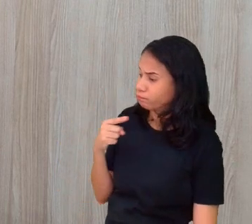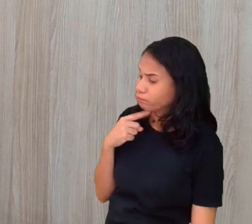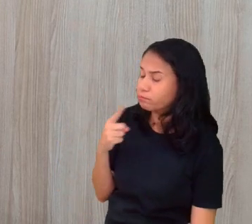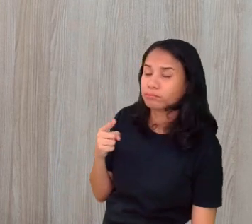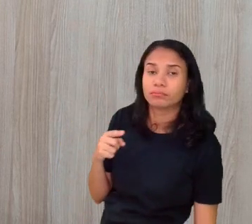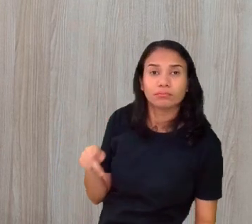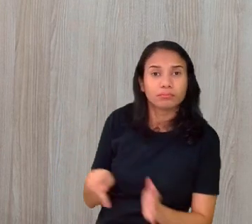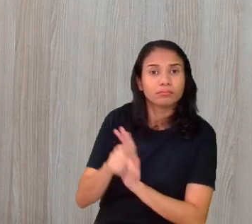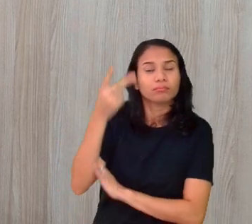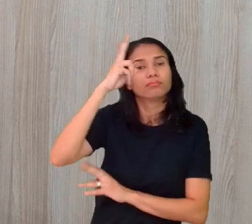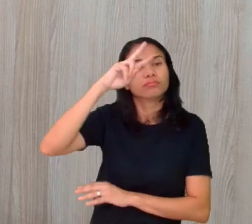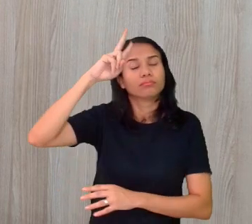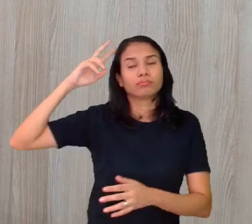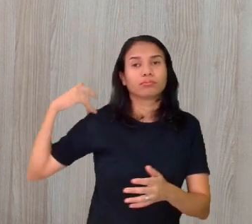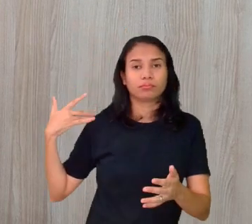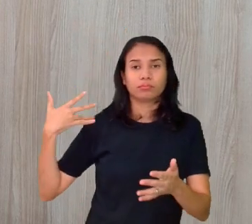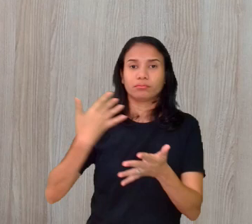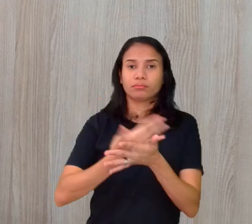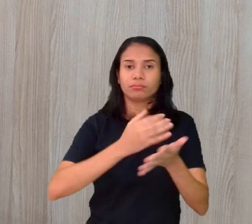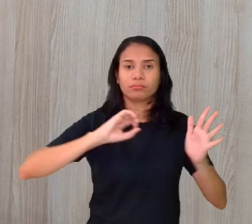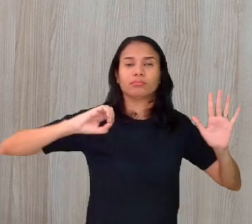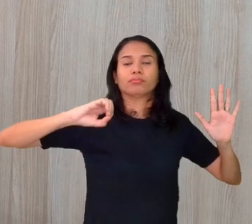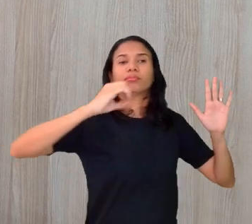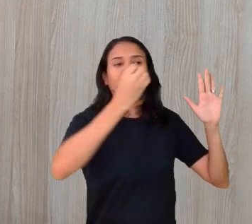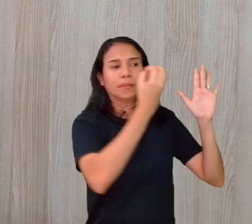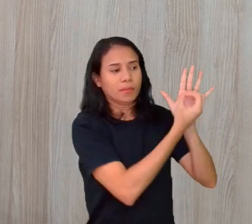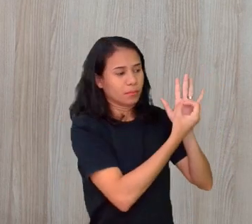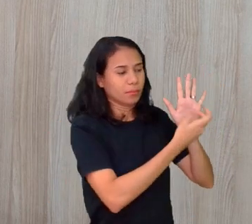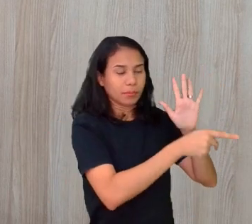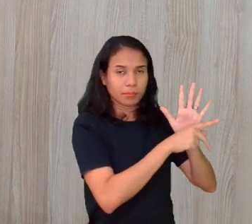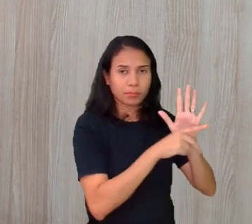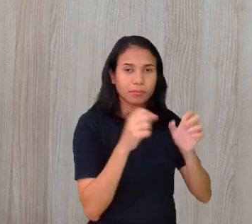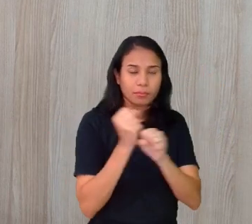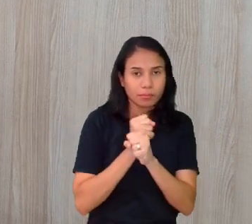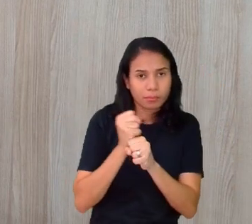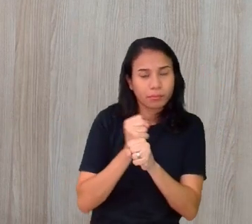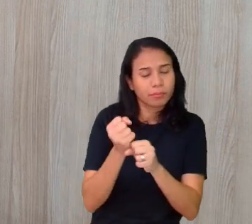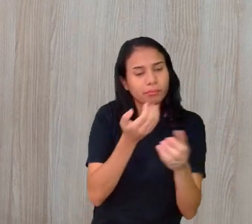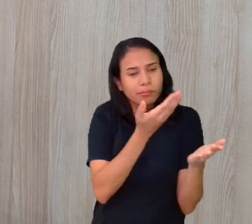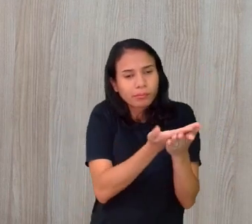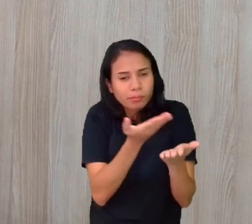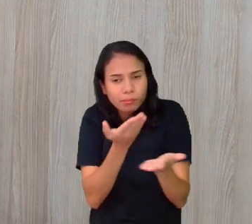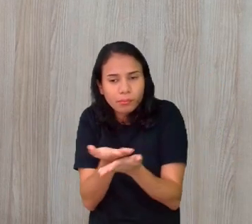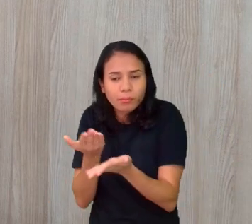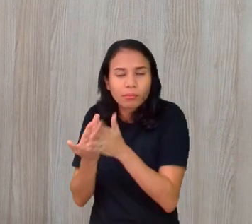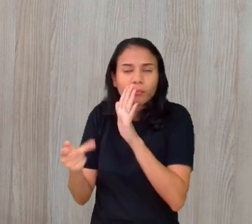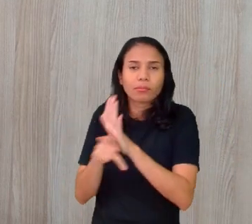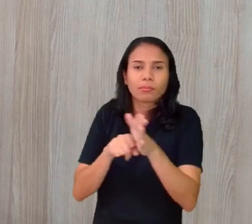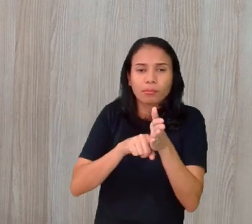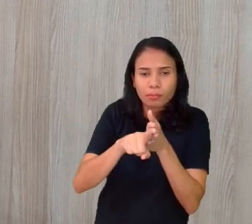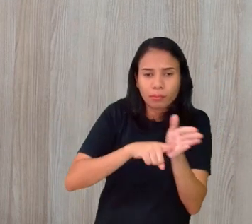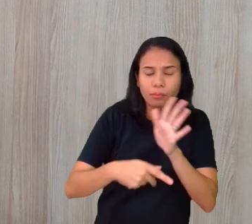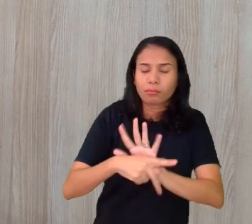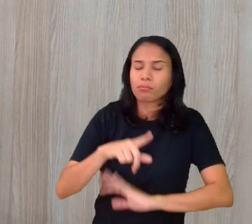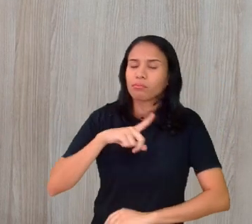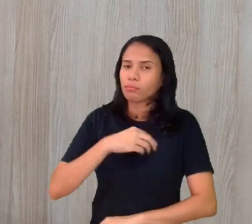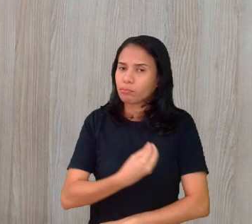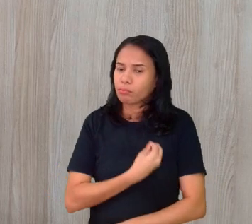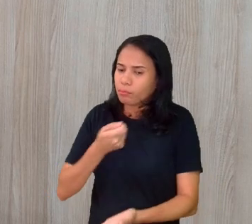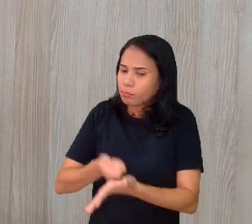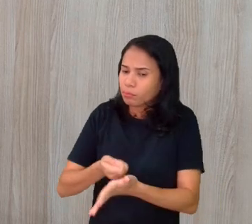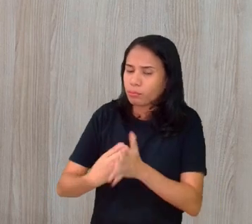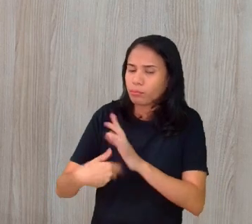mesmo a historiografia oficial, a partir de anos de estudos e pesquisa com rigor